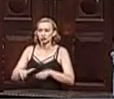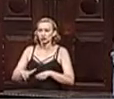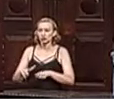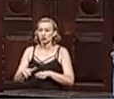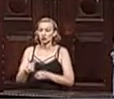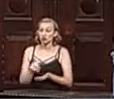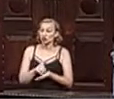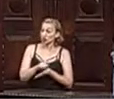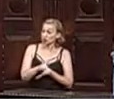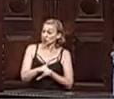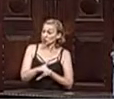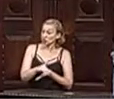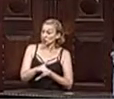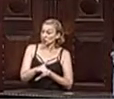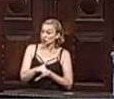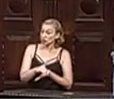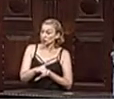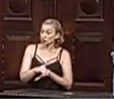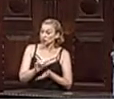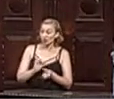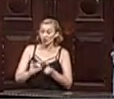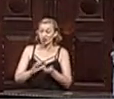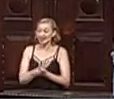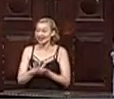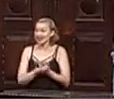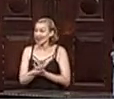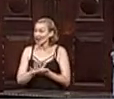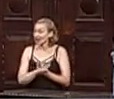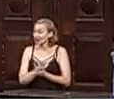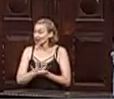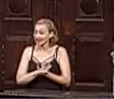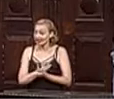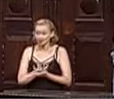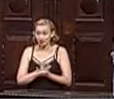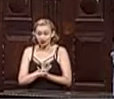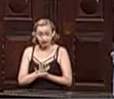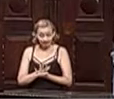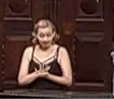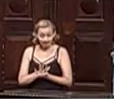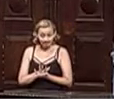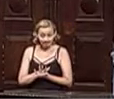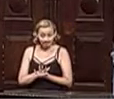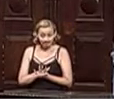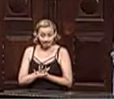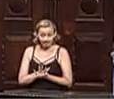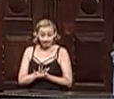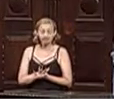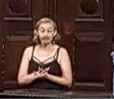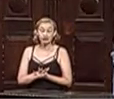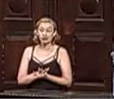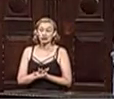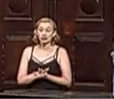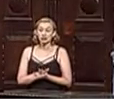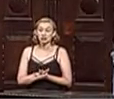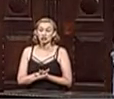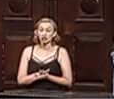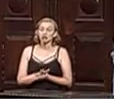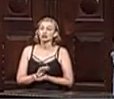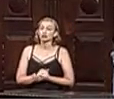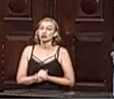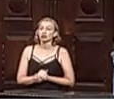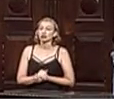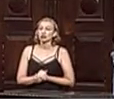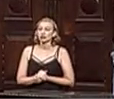demitido por justa causa por irregularidades apontadas no âmbito de processo administrativo da